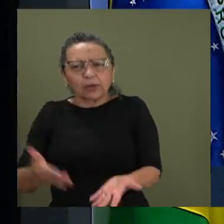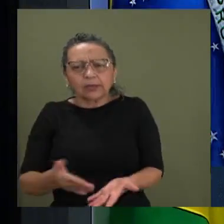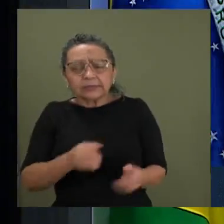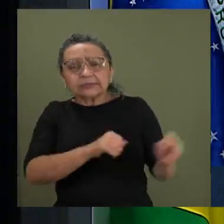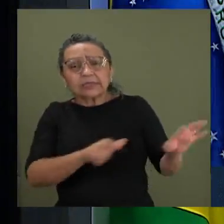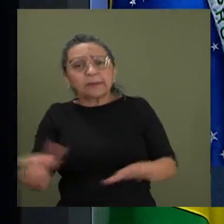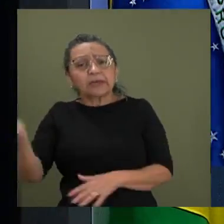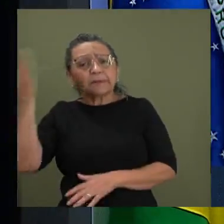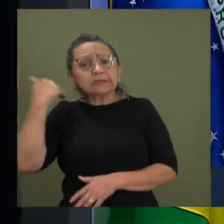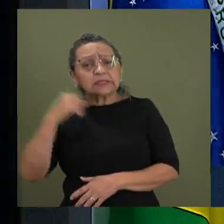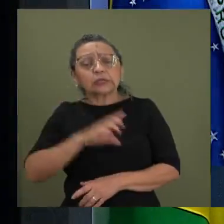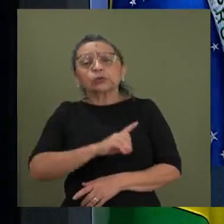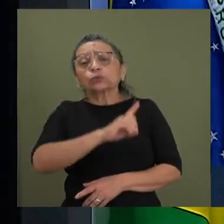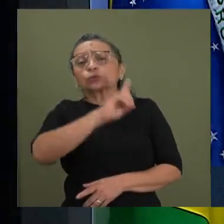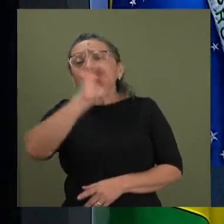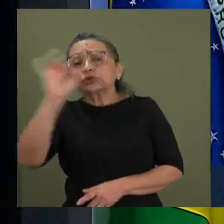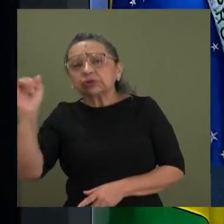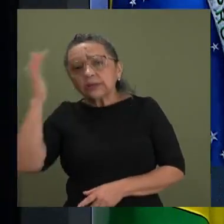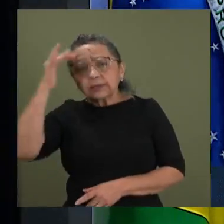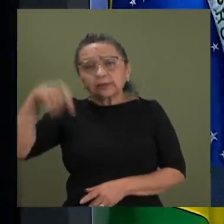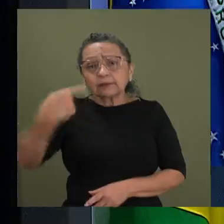semana passada, um dia após